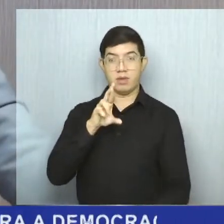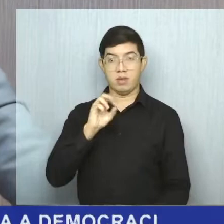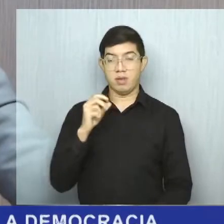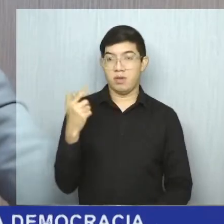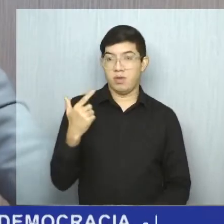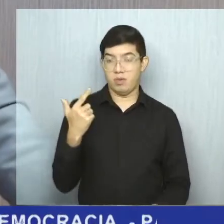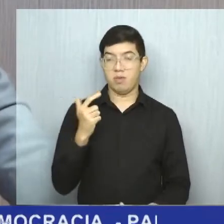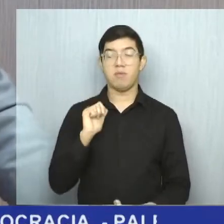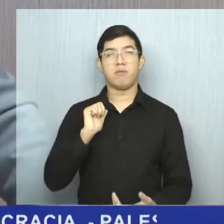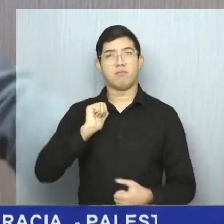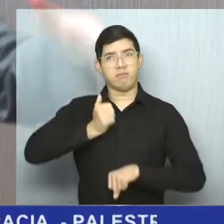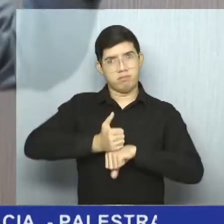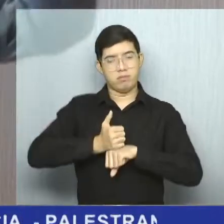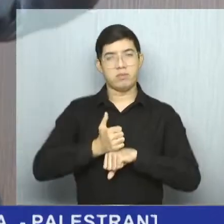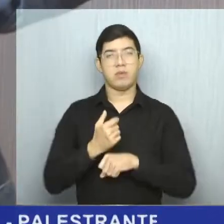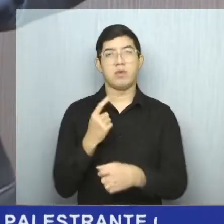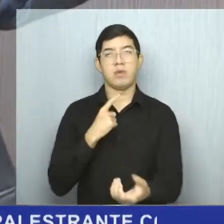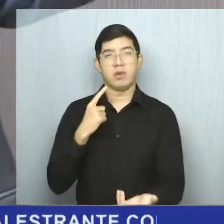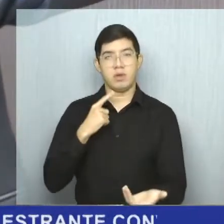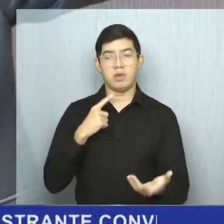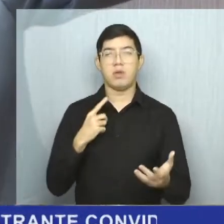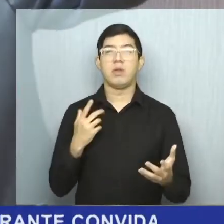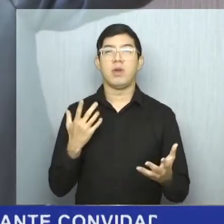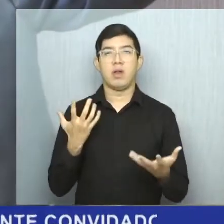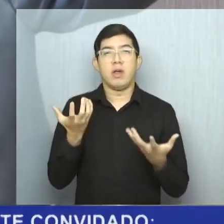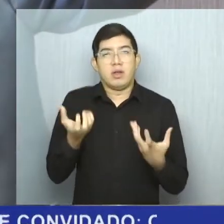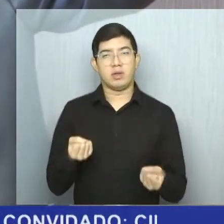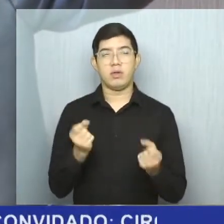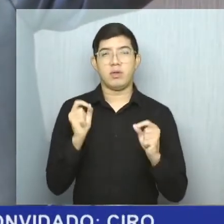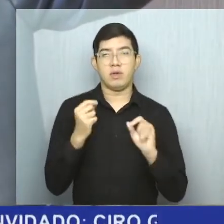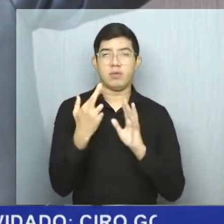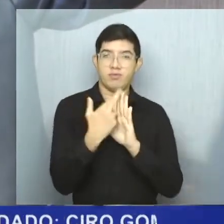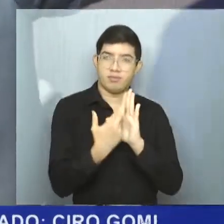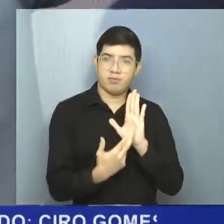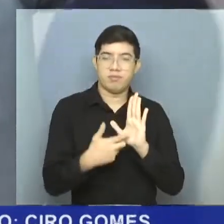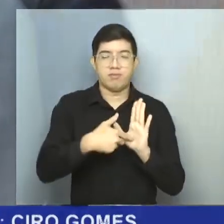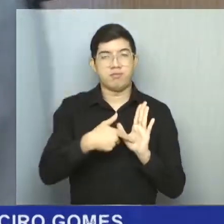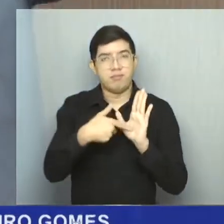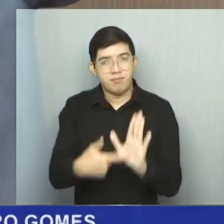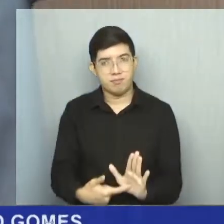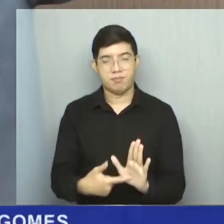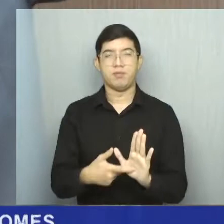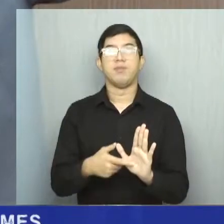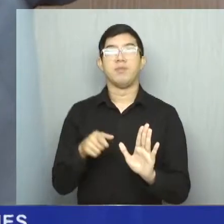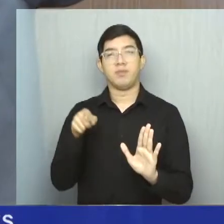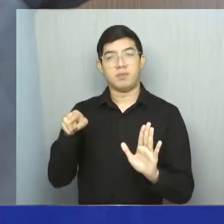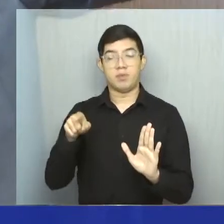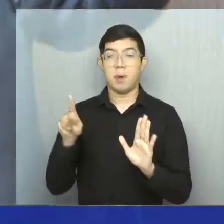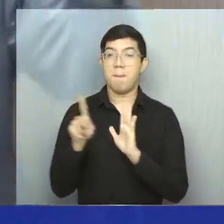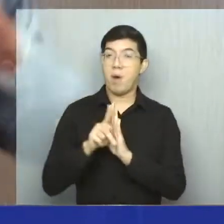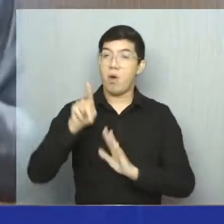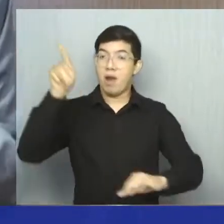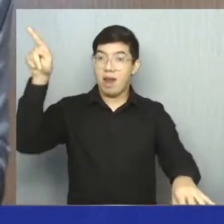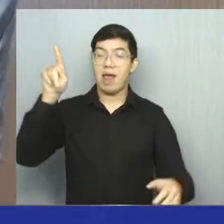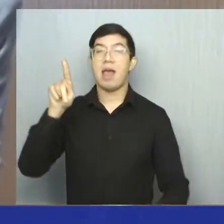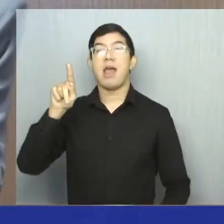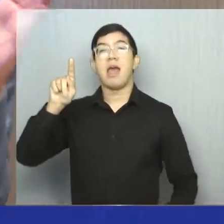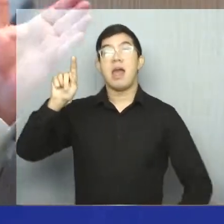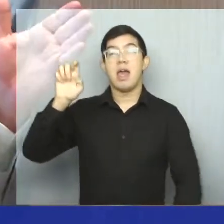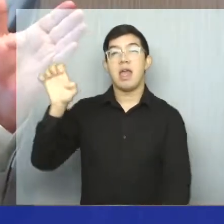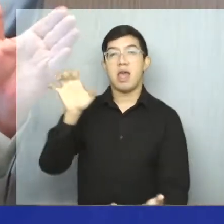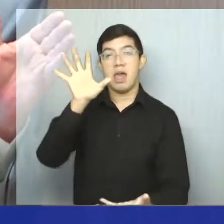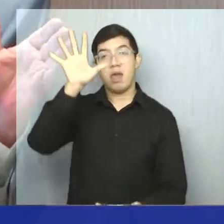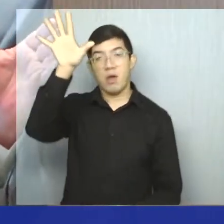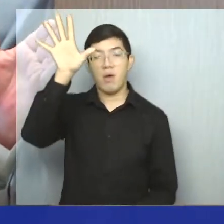regime parlamentar, ou seja, aceita o sopro modernizante, que começa na Europa, e entre nós, ao invés do